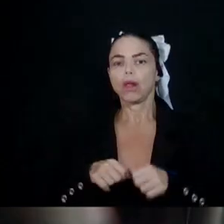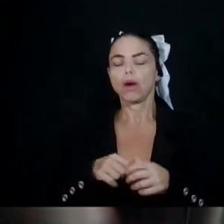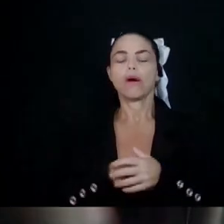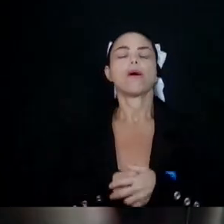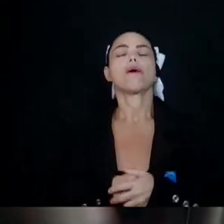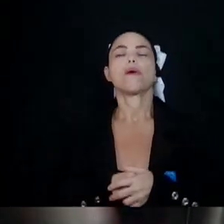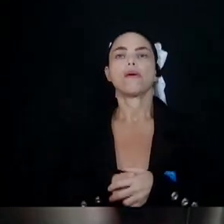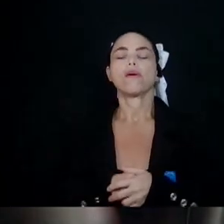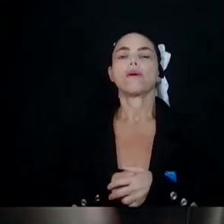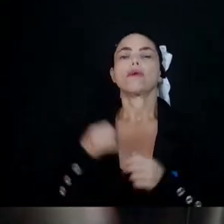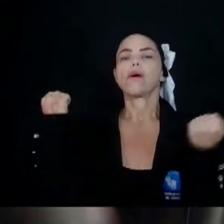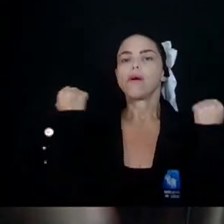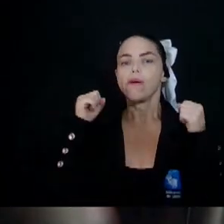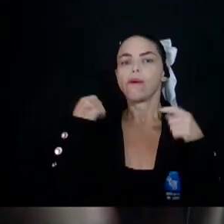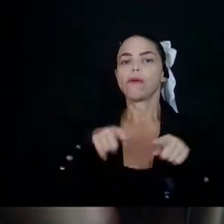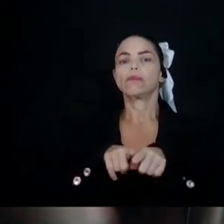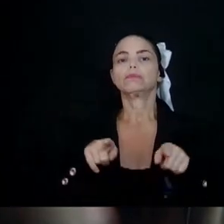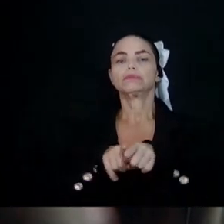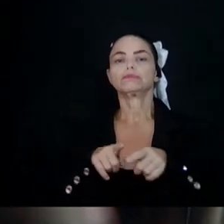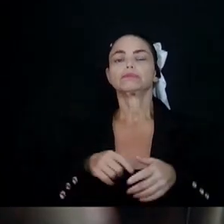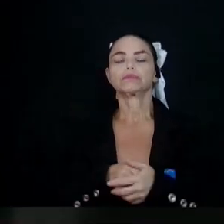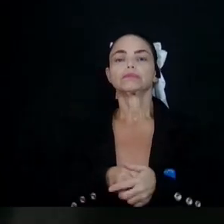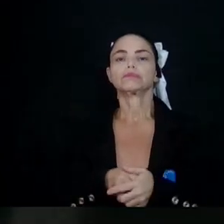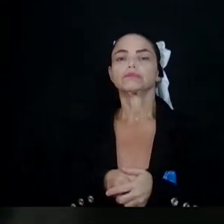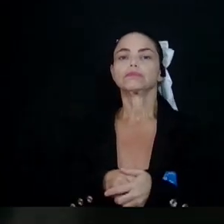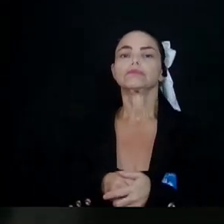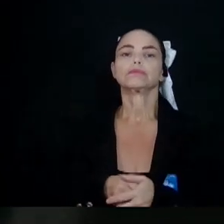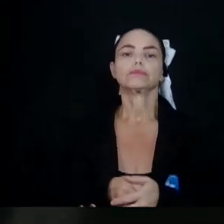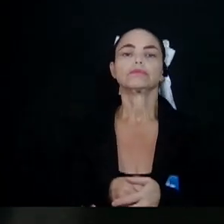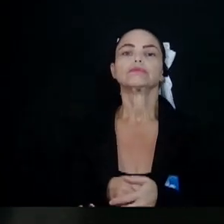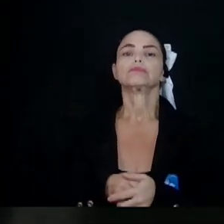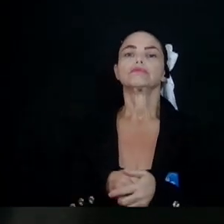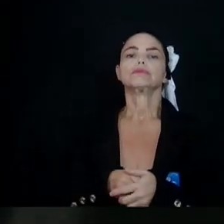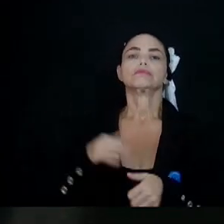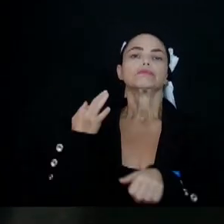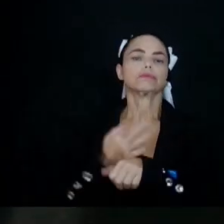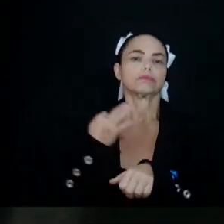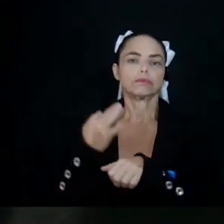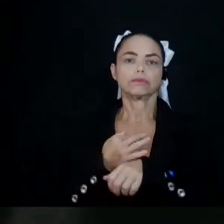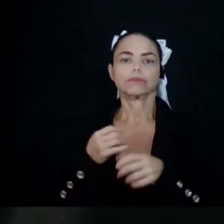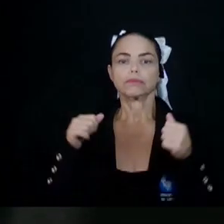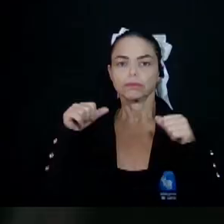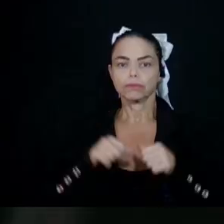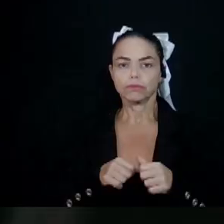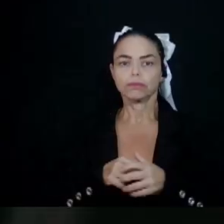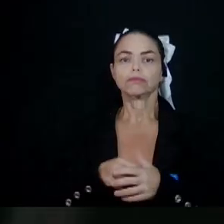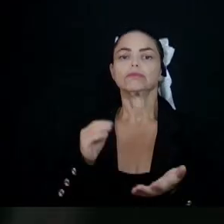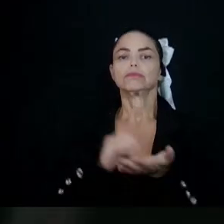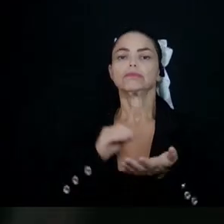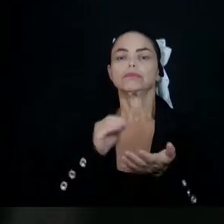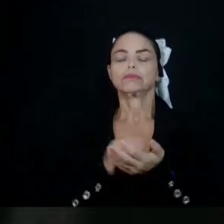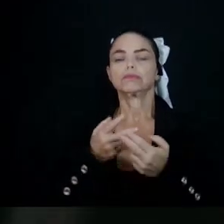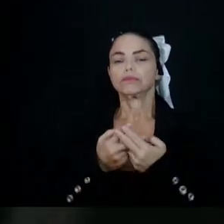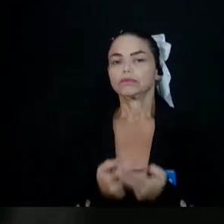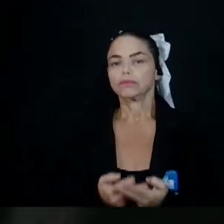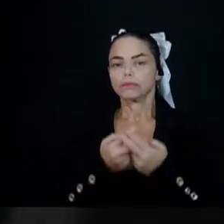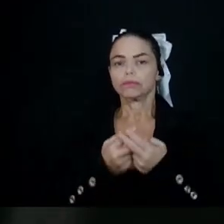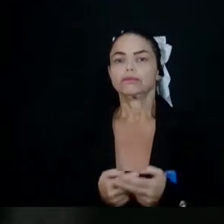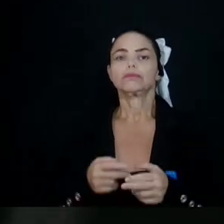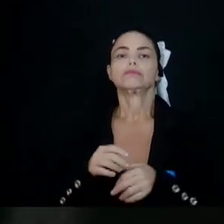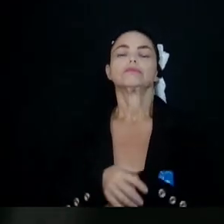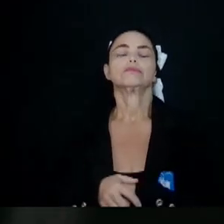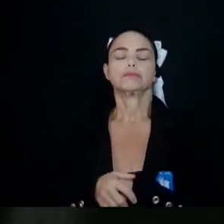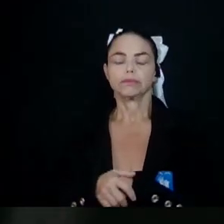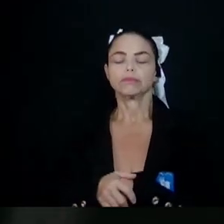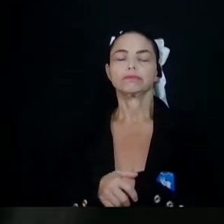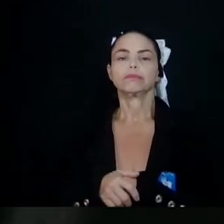mais agressiva também. É impressionante essa baixa tolerância à frustração, a falta de paciência. Na verdade, a falta de paciência está